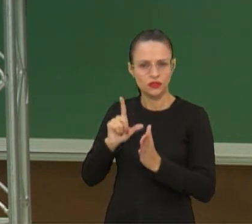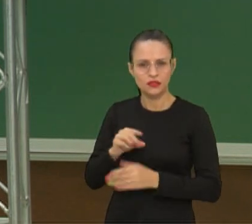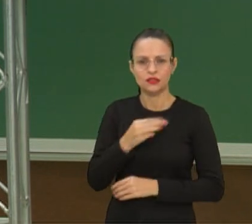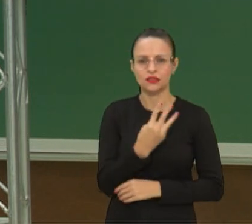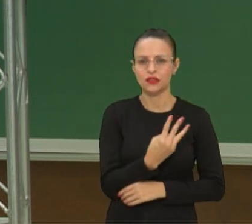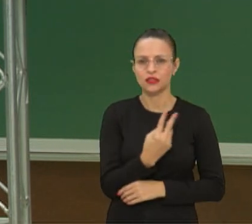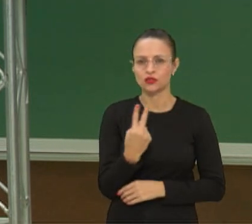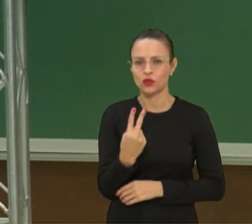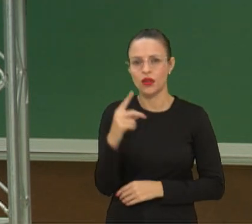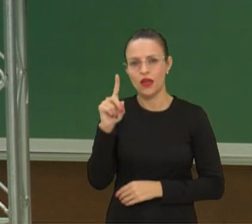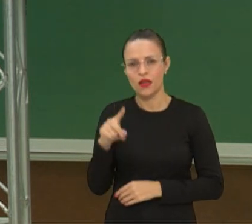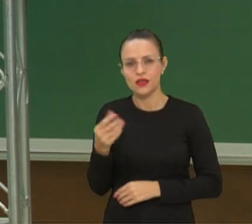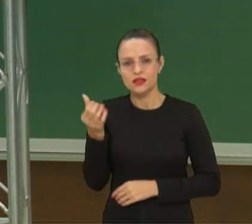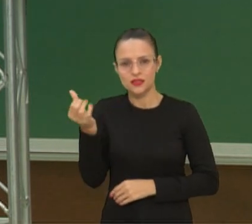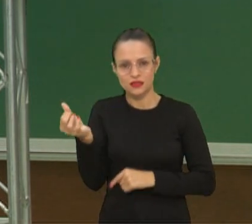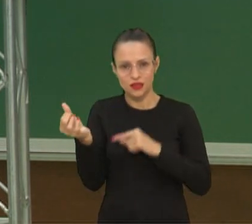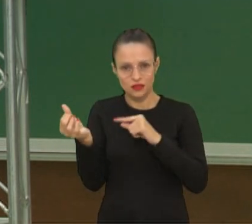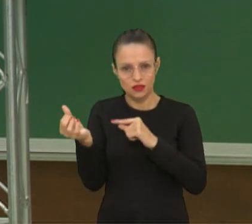2 é 6.